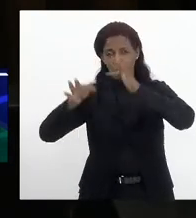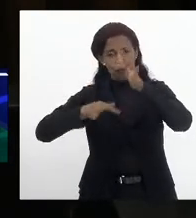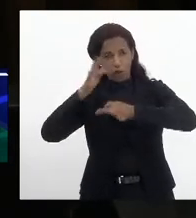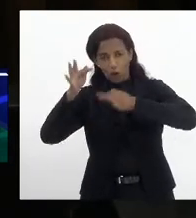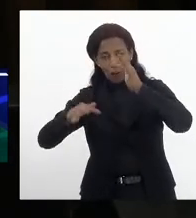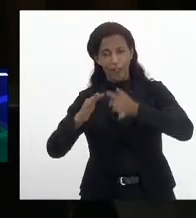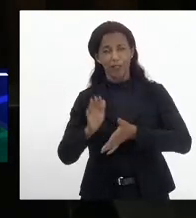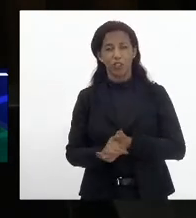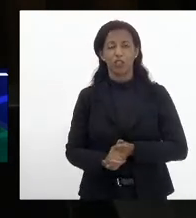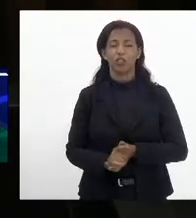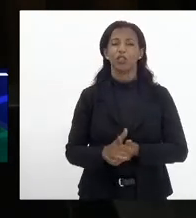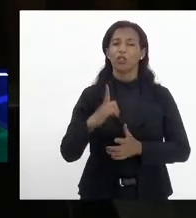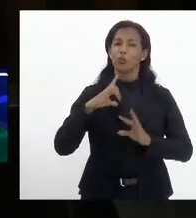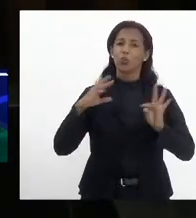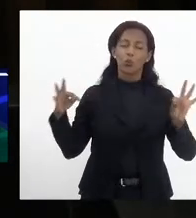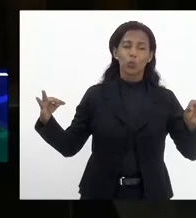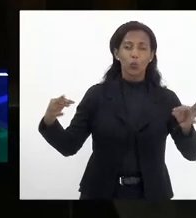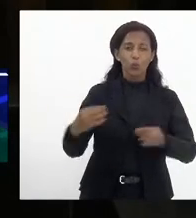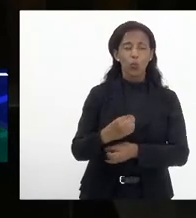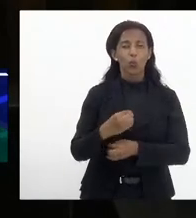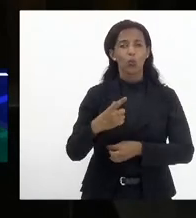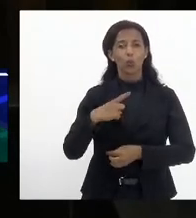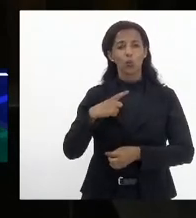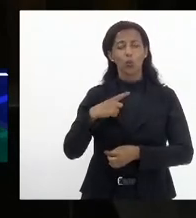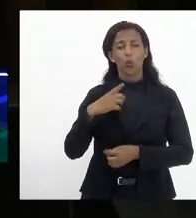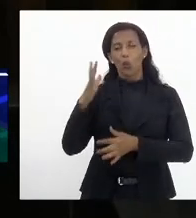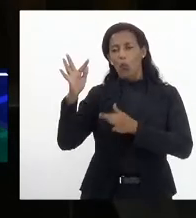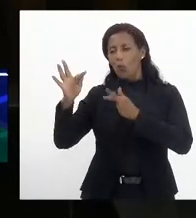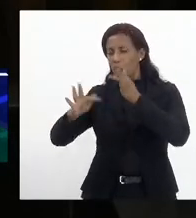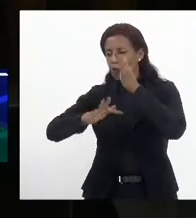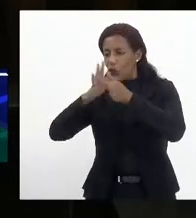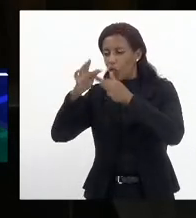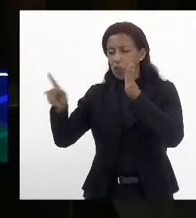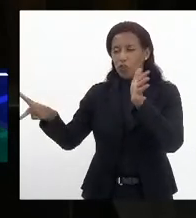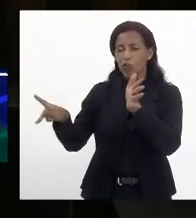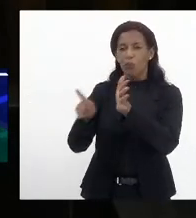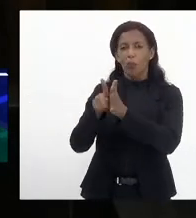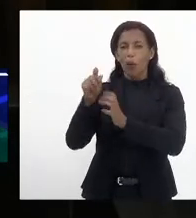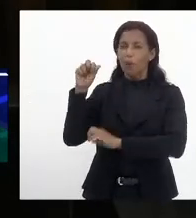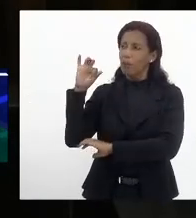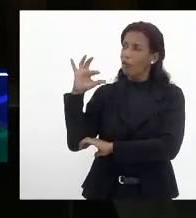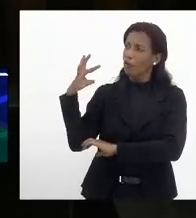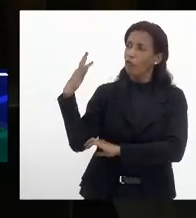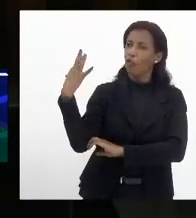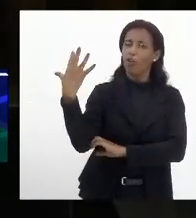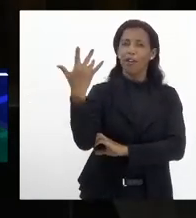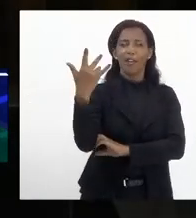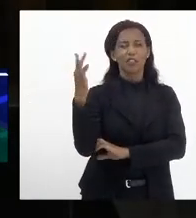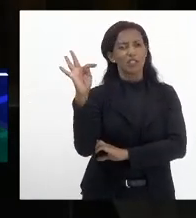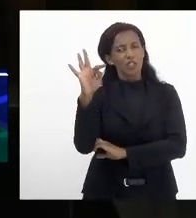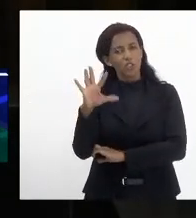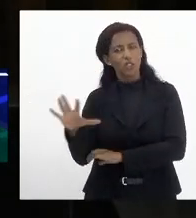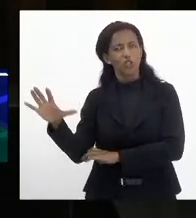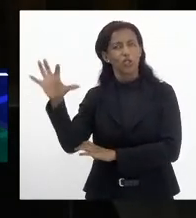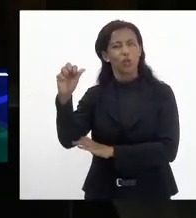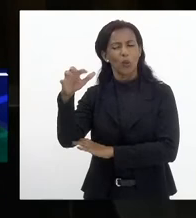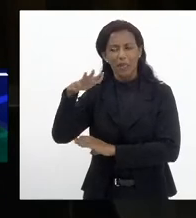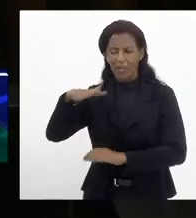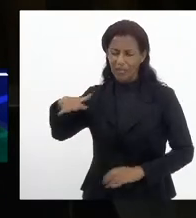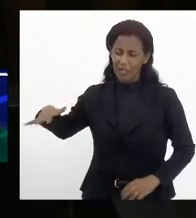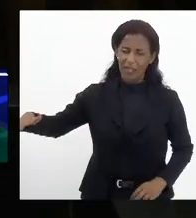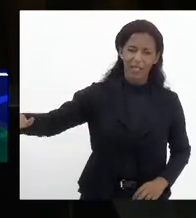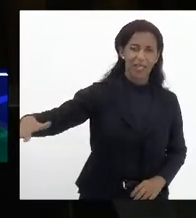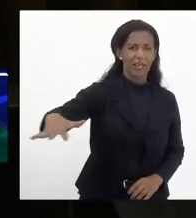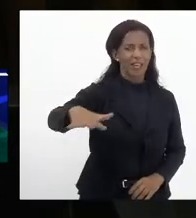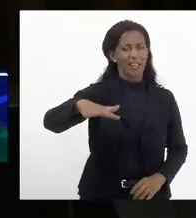aos tipos de planta que tem ali, plantas nativas da nossa floresta da Tijuca, haja vista que aquela região ela está no